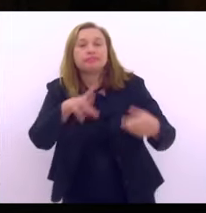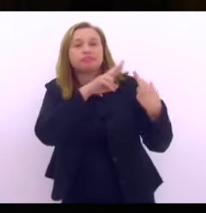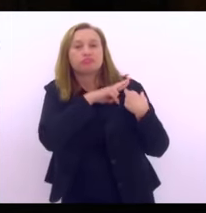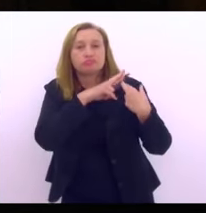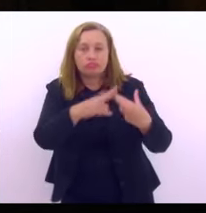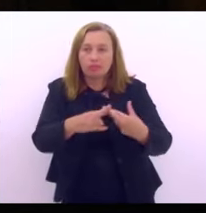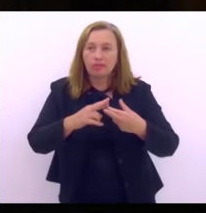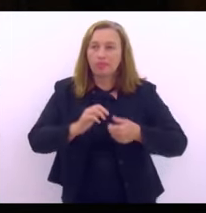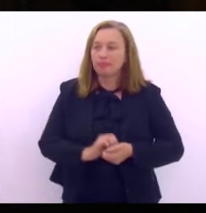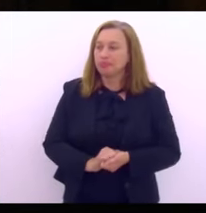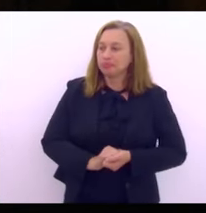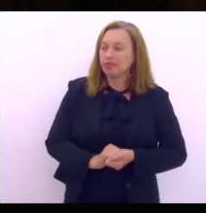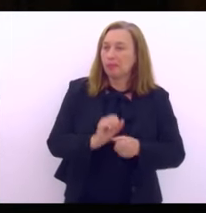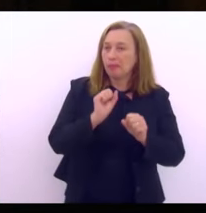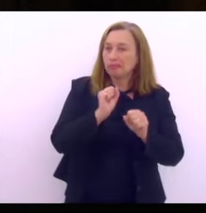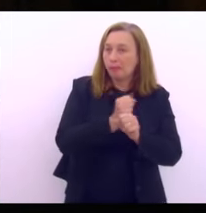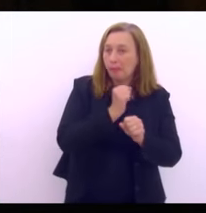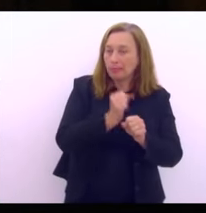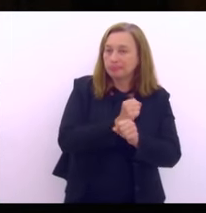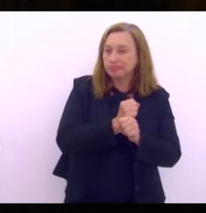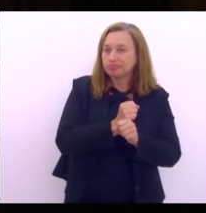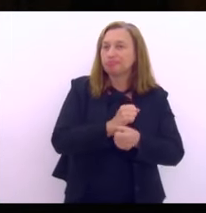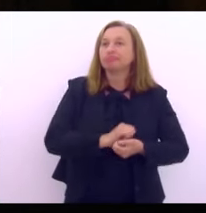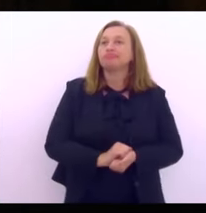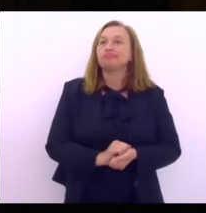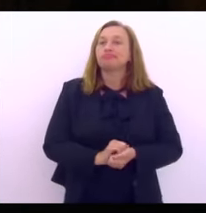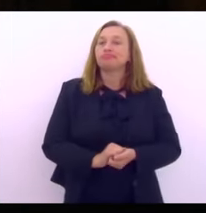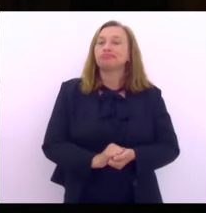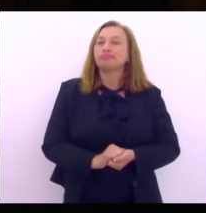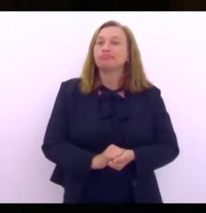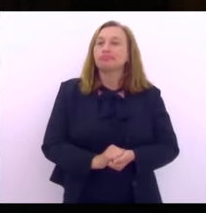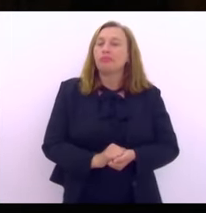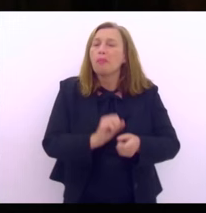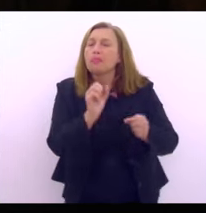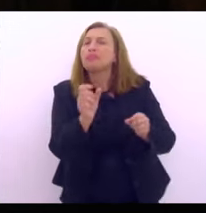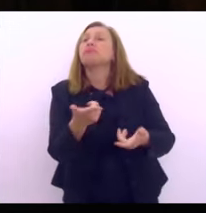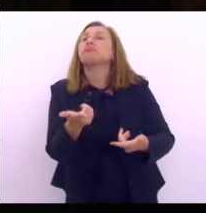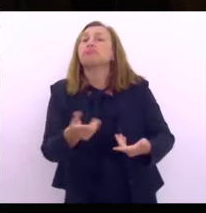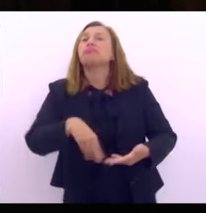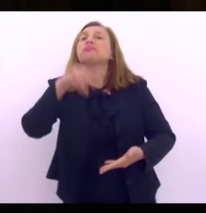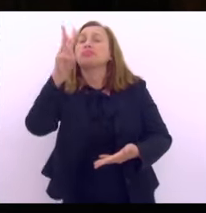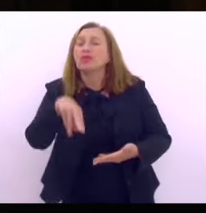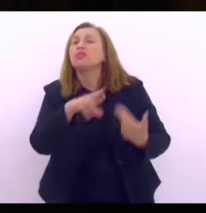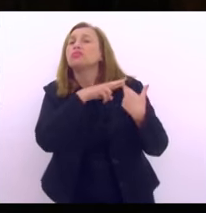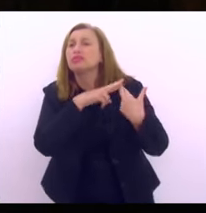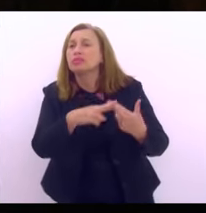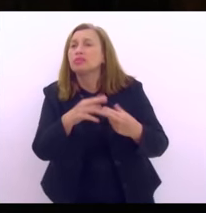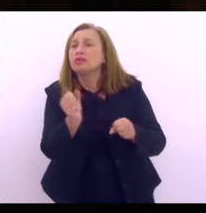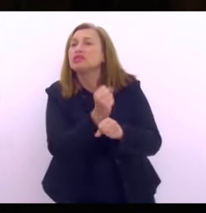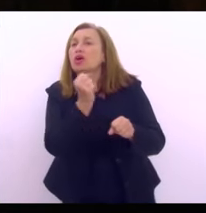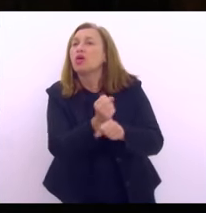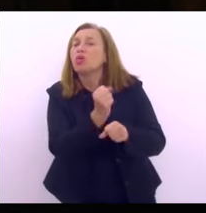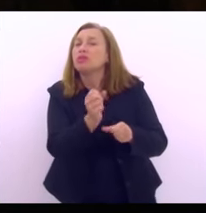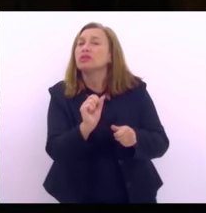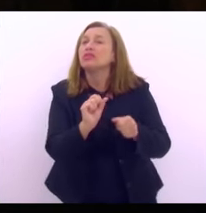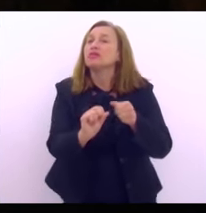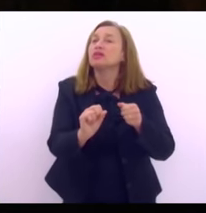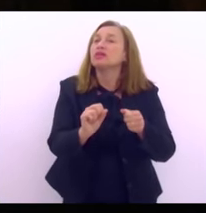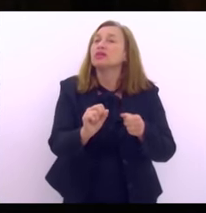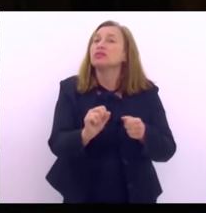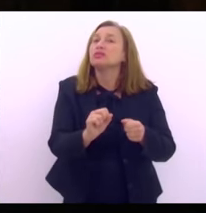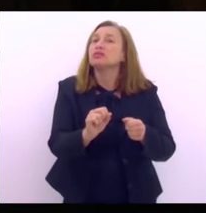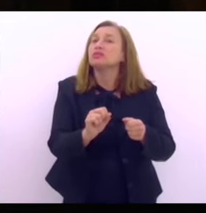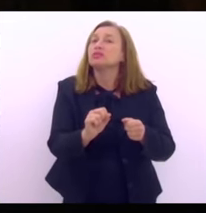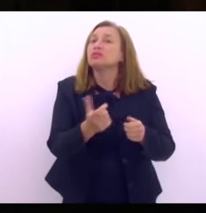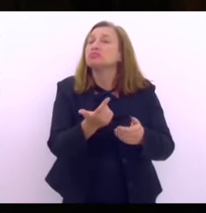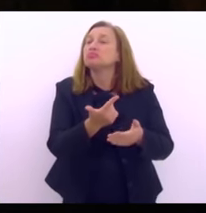responsabilidade por essa obra que estava sendo feita sem